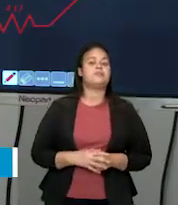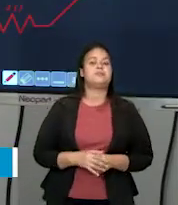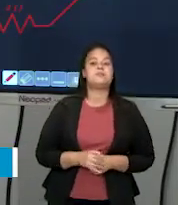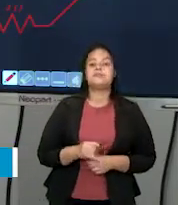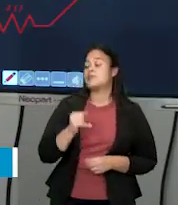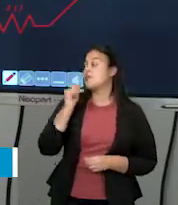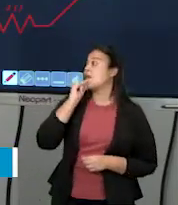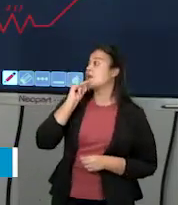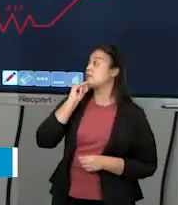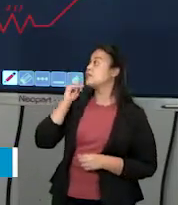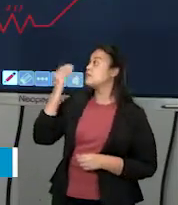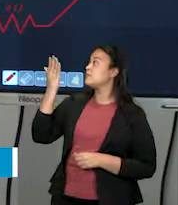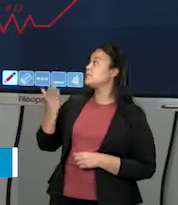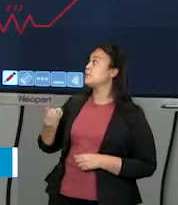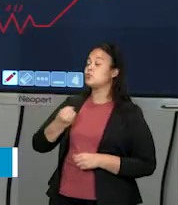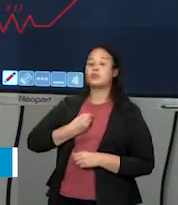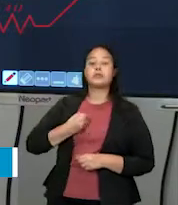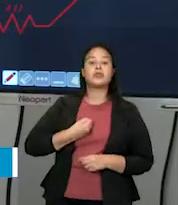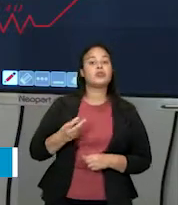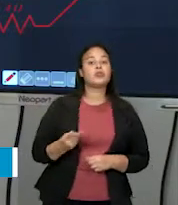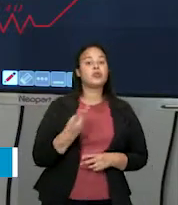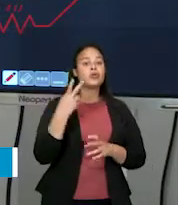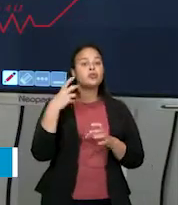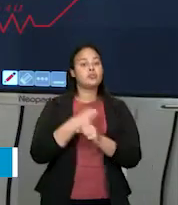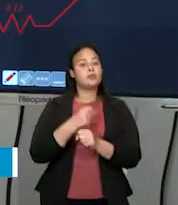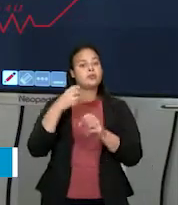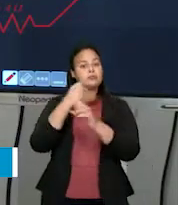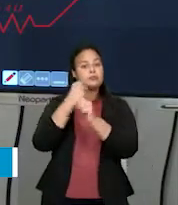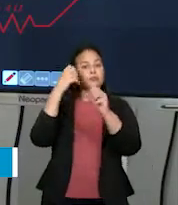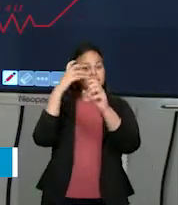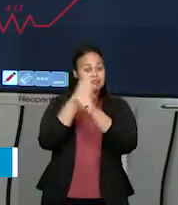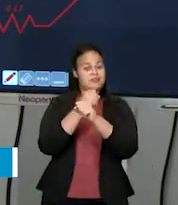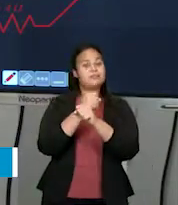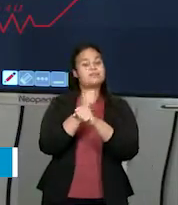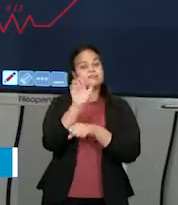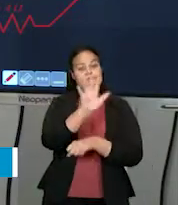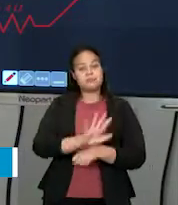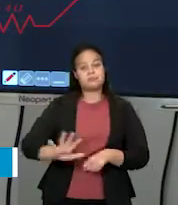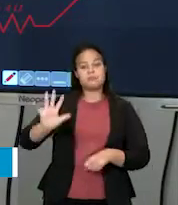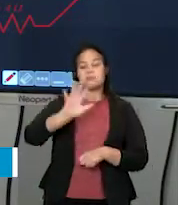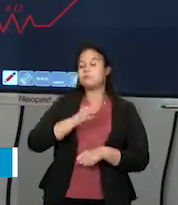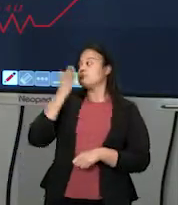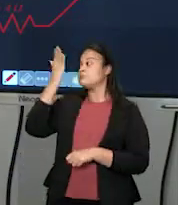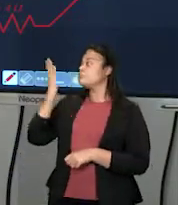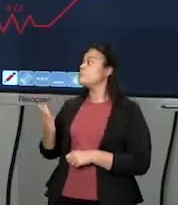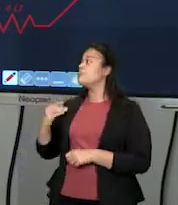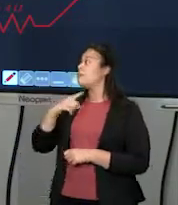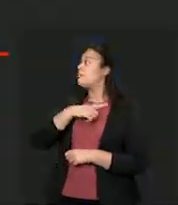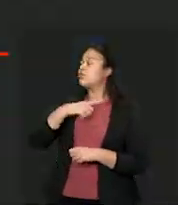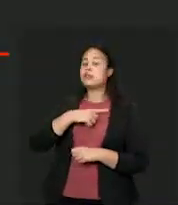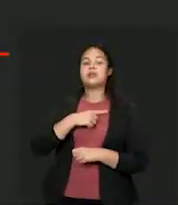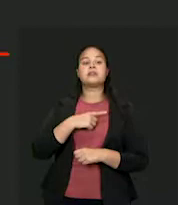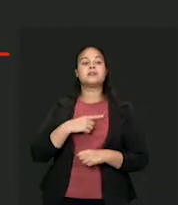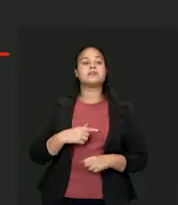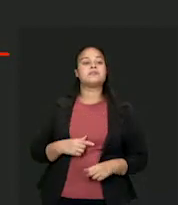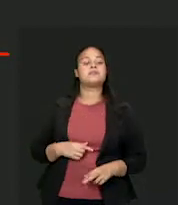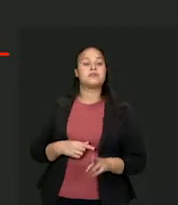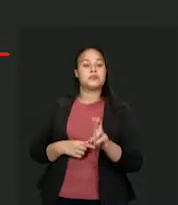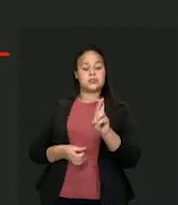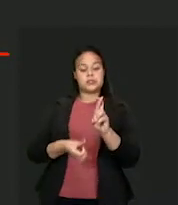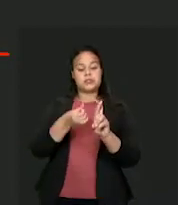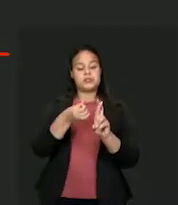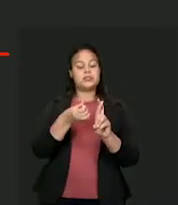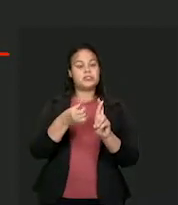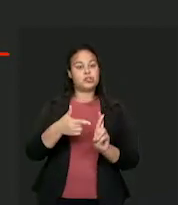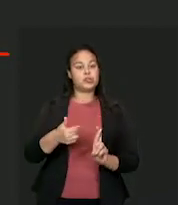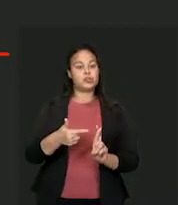exemplo. Exemplo 2. Calcule a resistência equivalente da associação. Temos um resistor de 6, um de